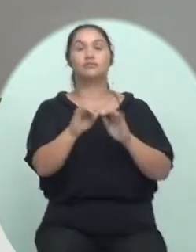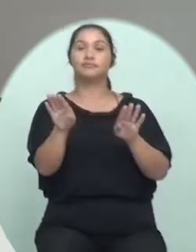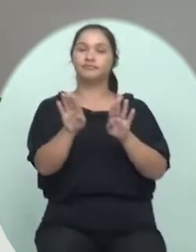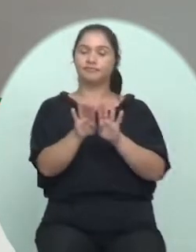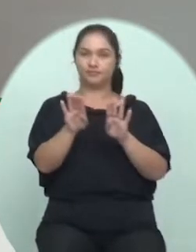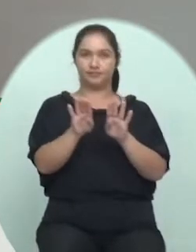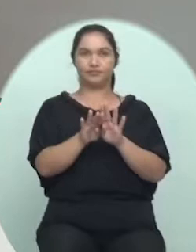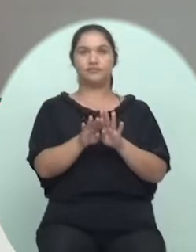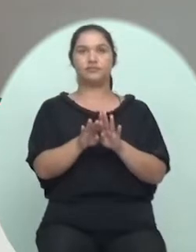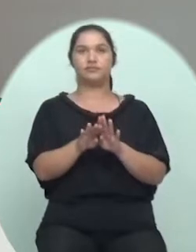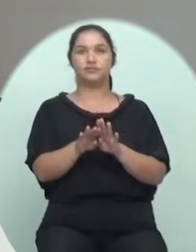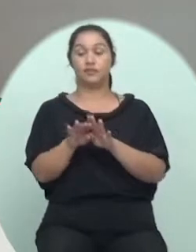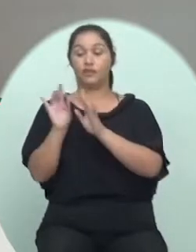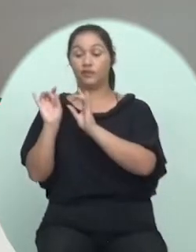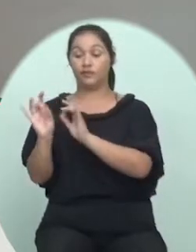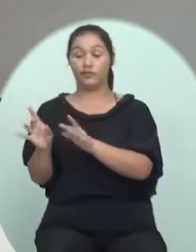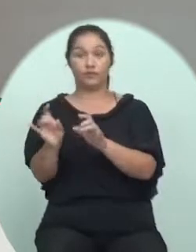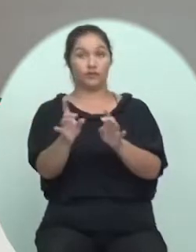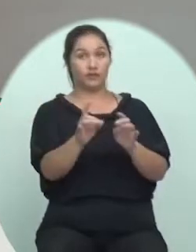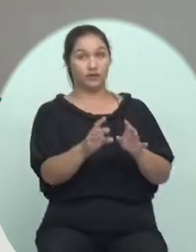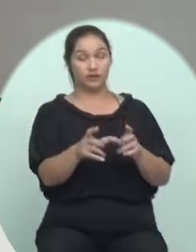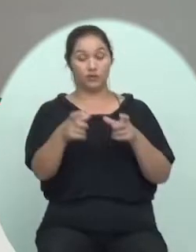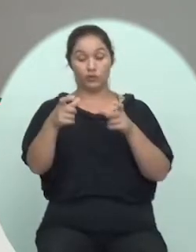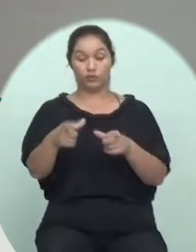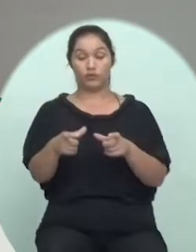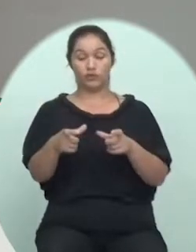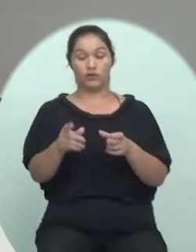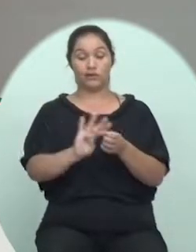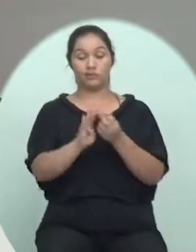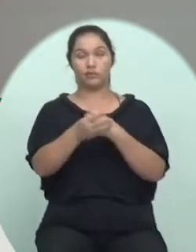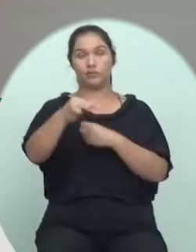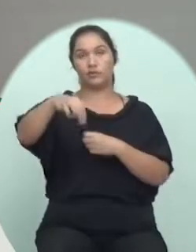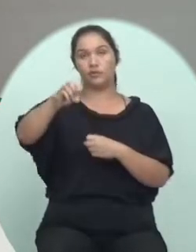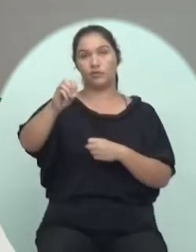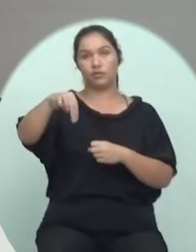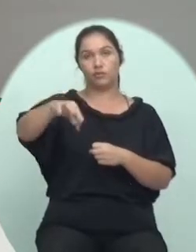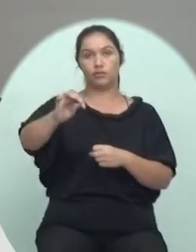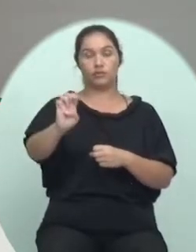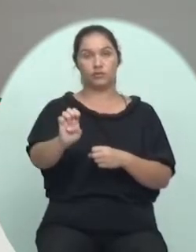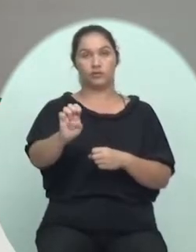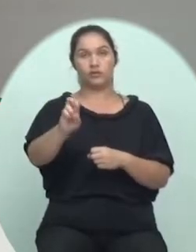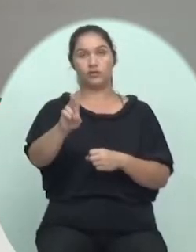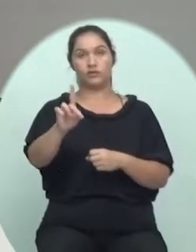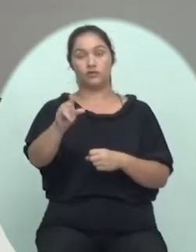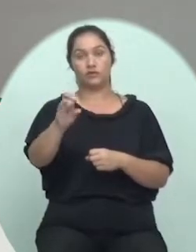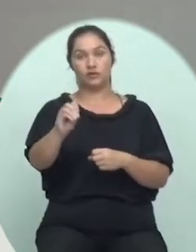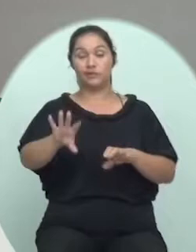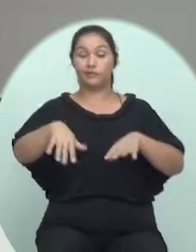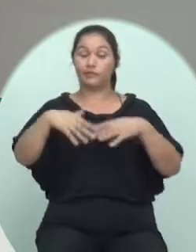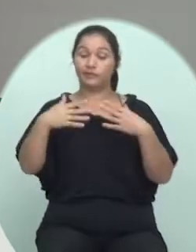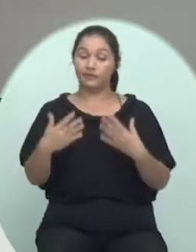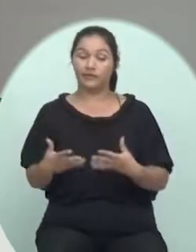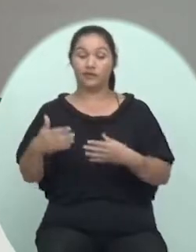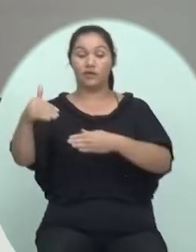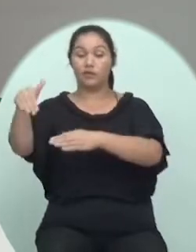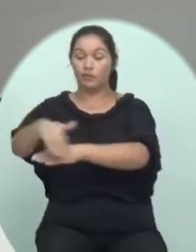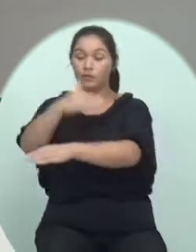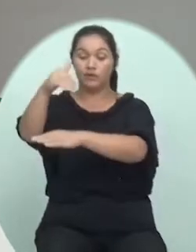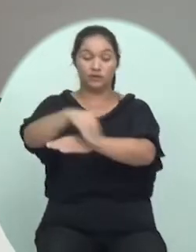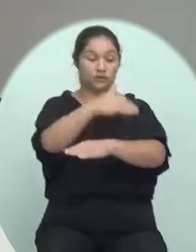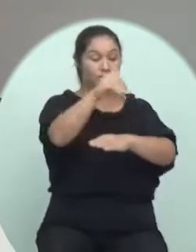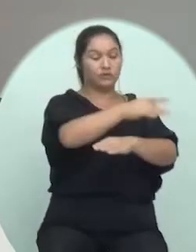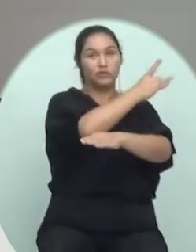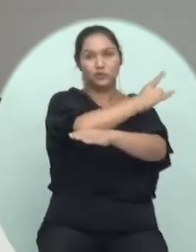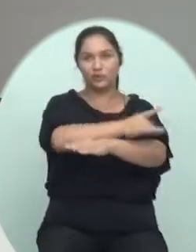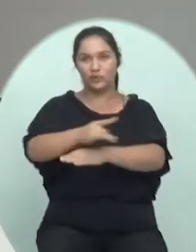foi vendido um terreno no bairro Montevidéu, será pavimentado aquele bairro também com a venda de um terreno. E